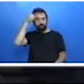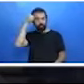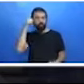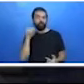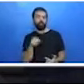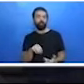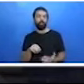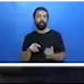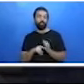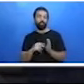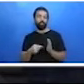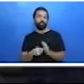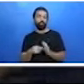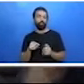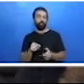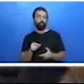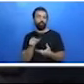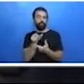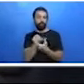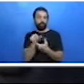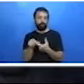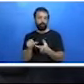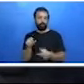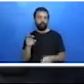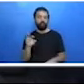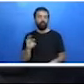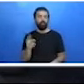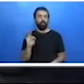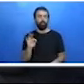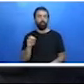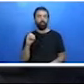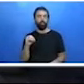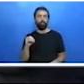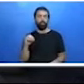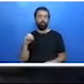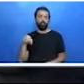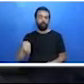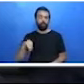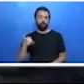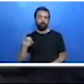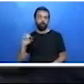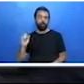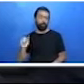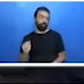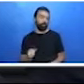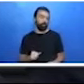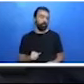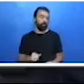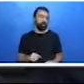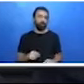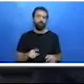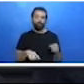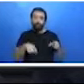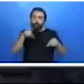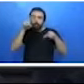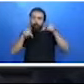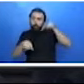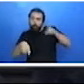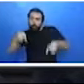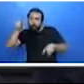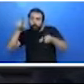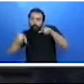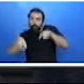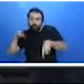a classificação, tá certo? É dessa alternância, ó, um forte, fraco, fraco, forte, fraco, fraco,